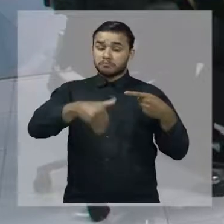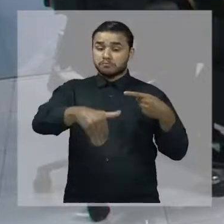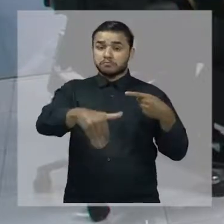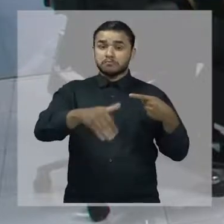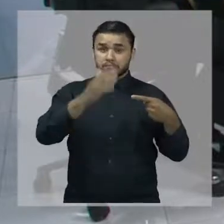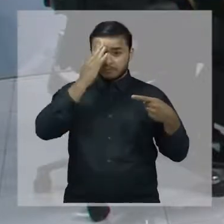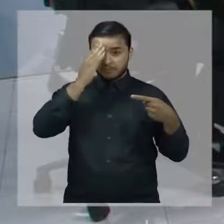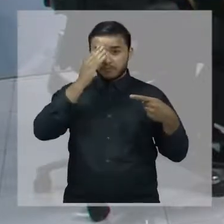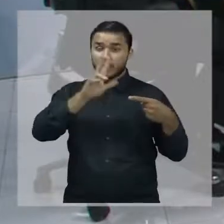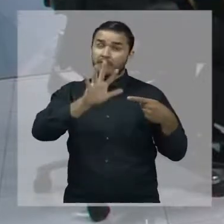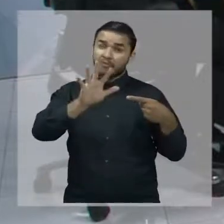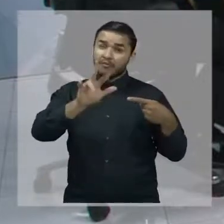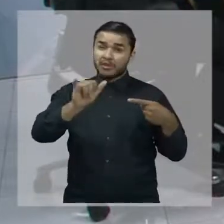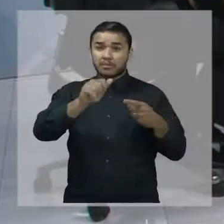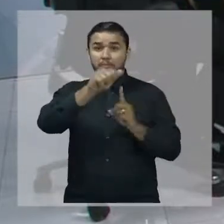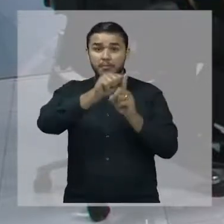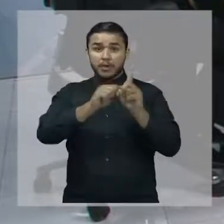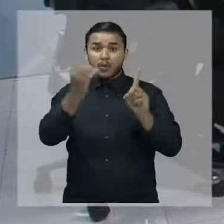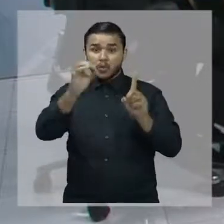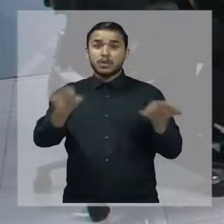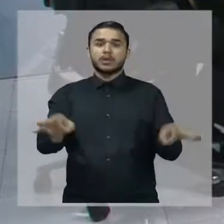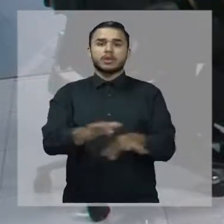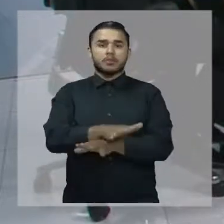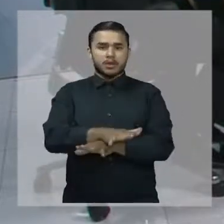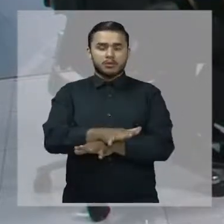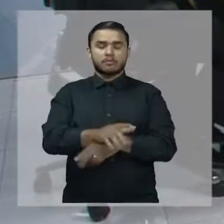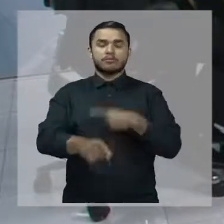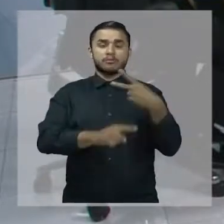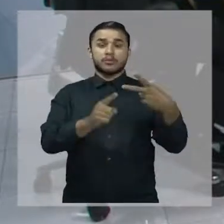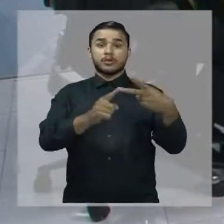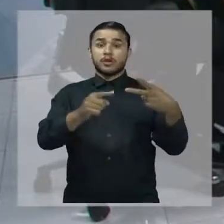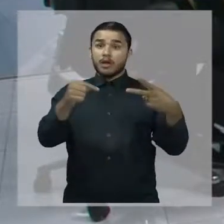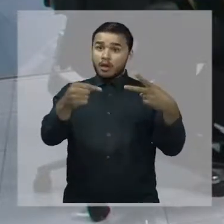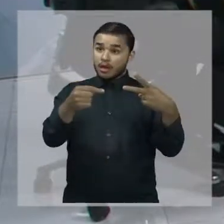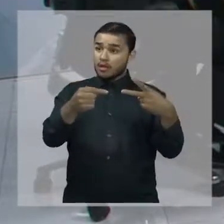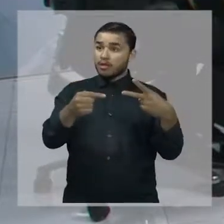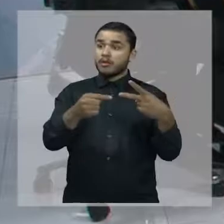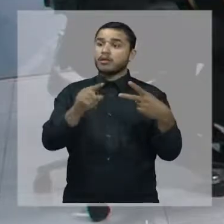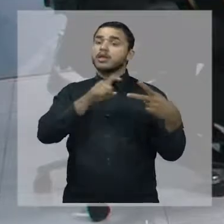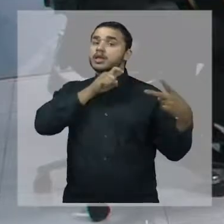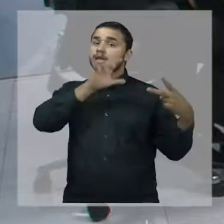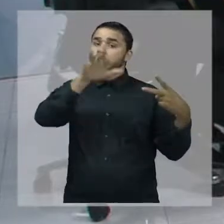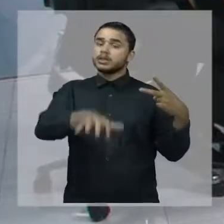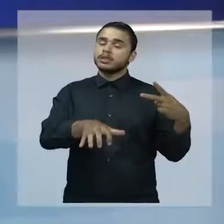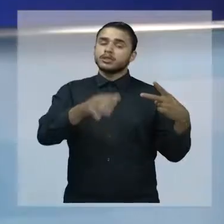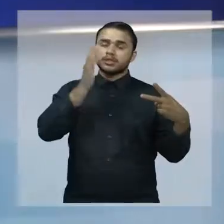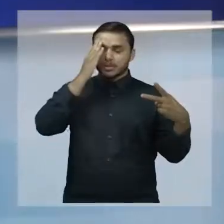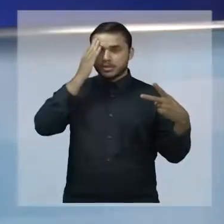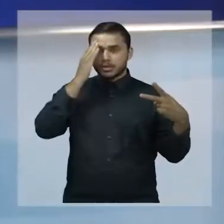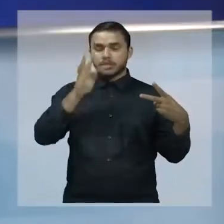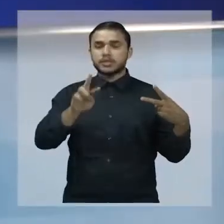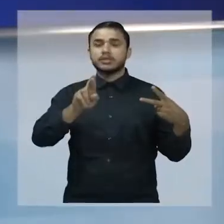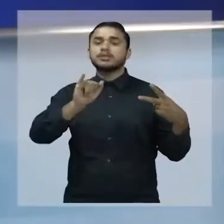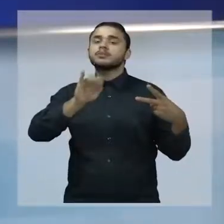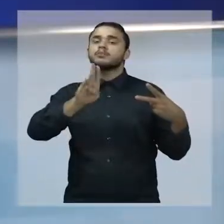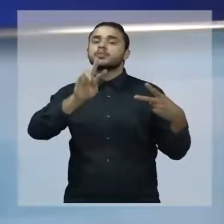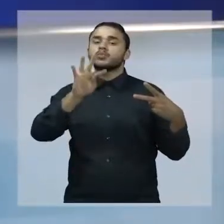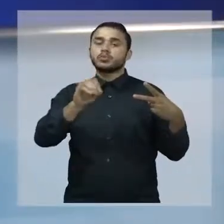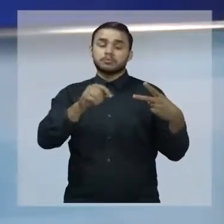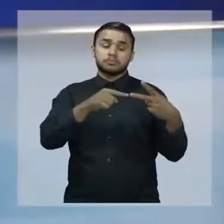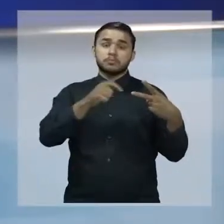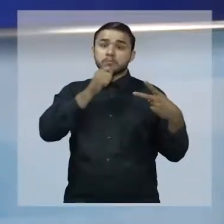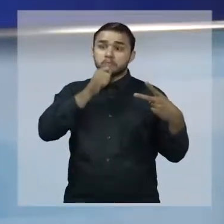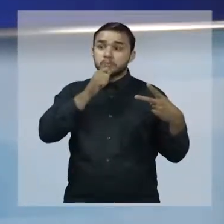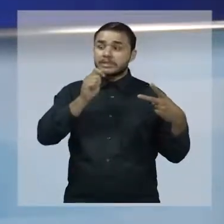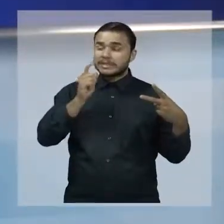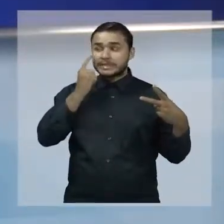para finalização já ainda até o final do mês de outubro. E a votação da reforma tributária, espera-se que haja